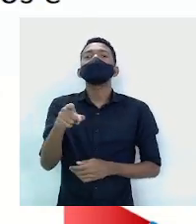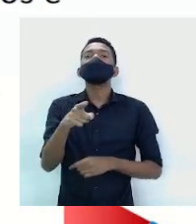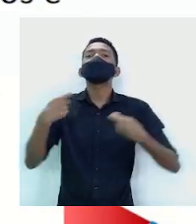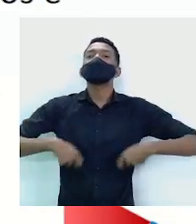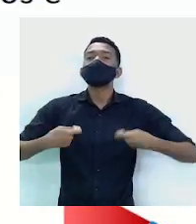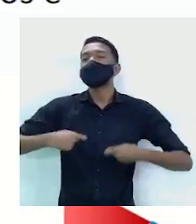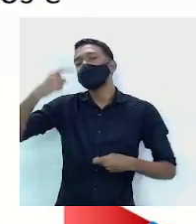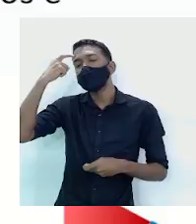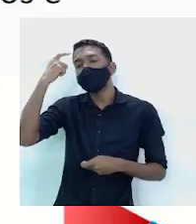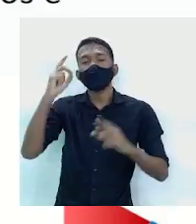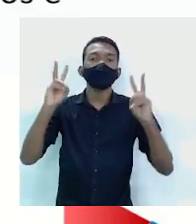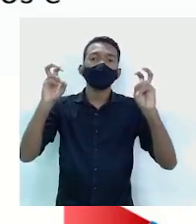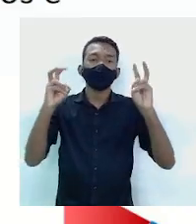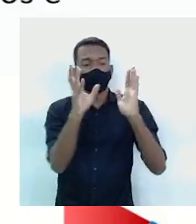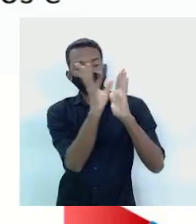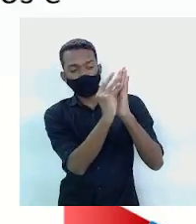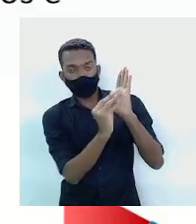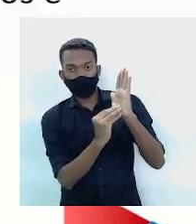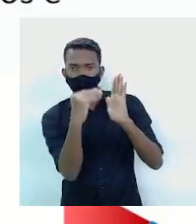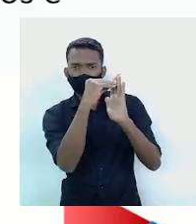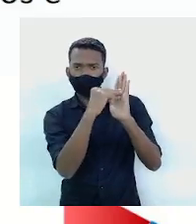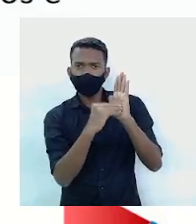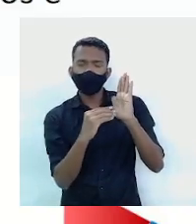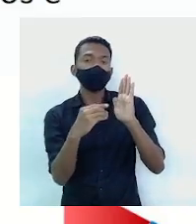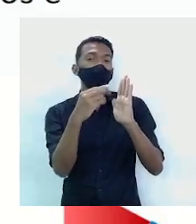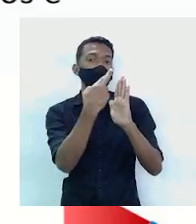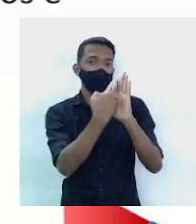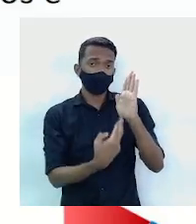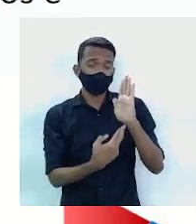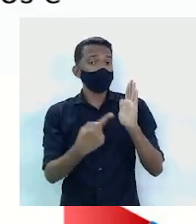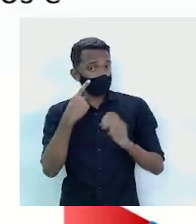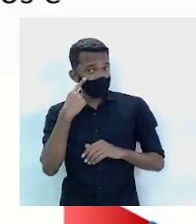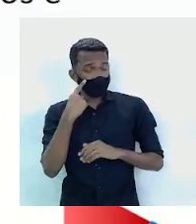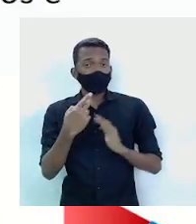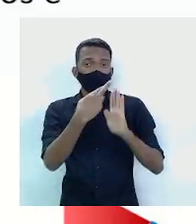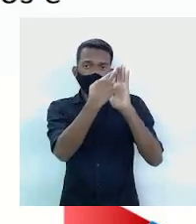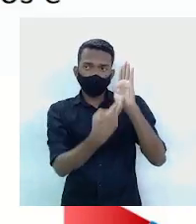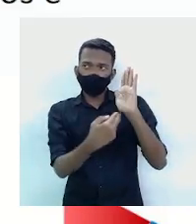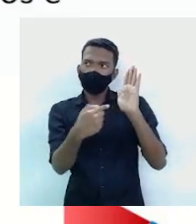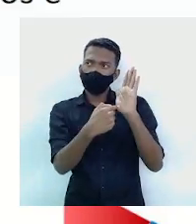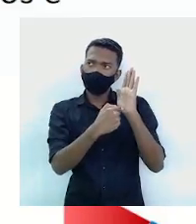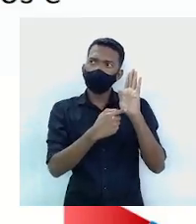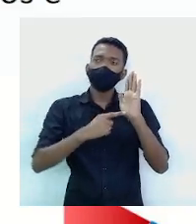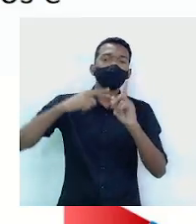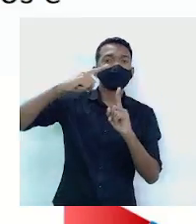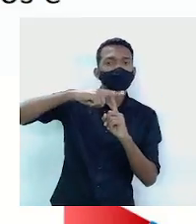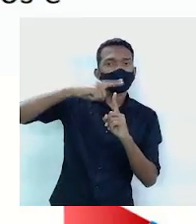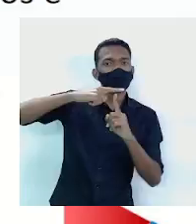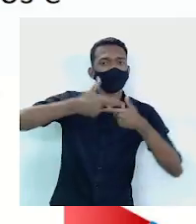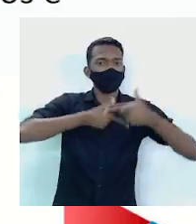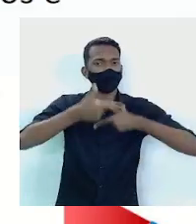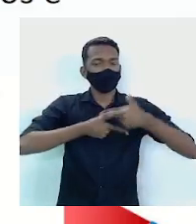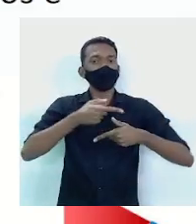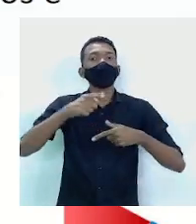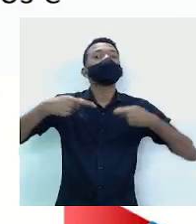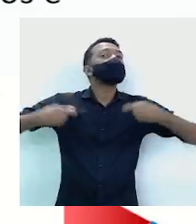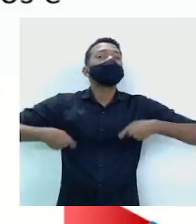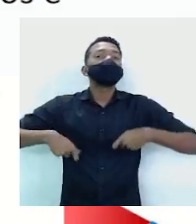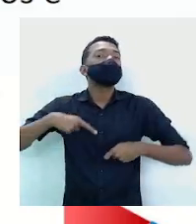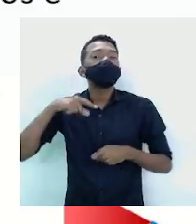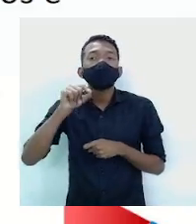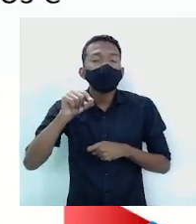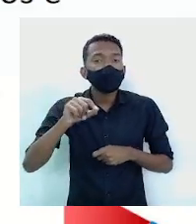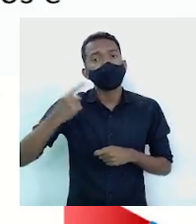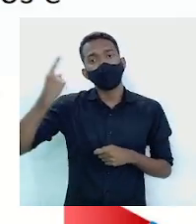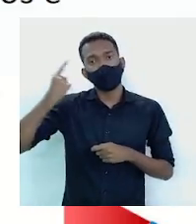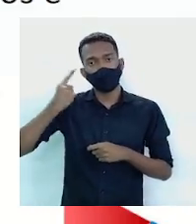na composição de um roteiro? Então, veja só, um roteiro para esse tipo de atividade, ele precisa ser, primeiramente,